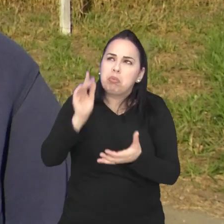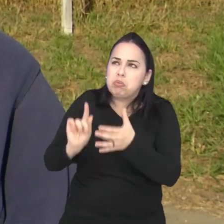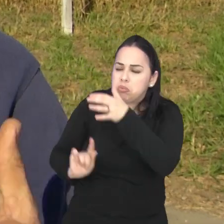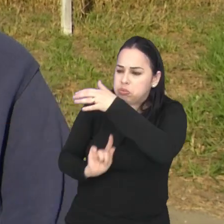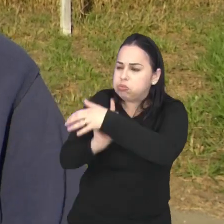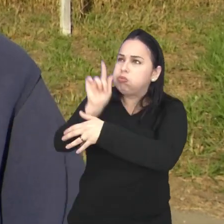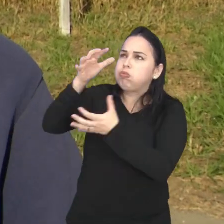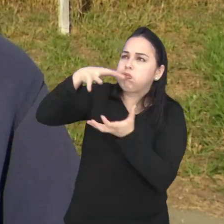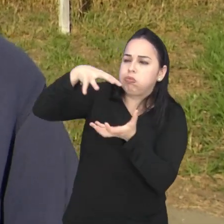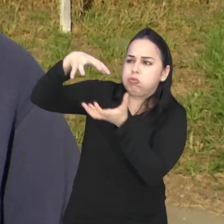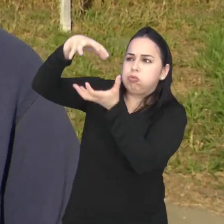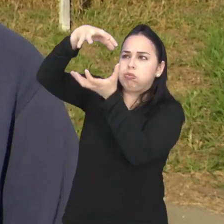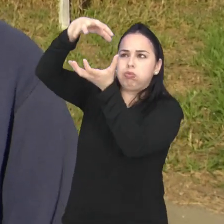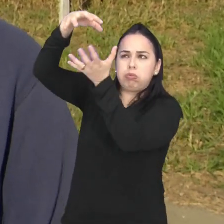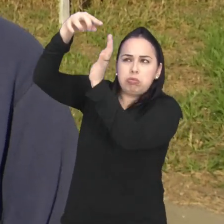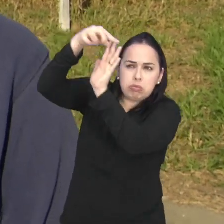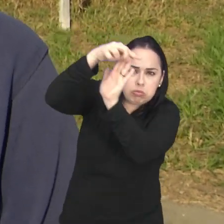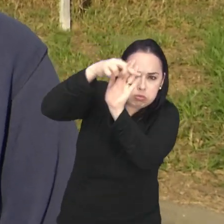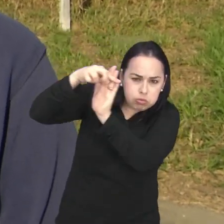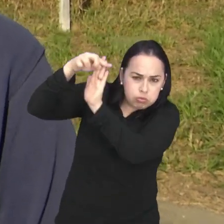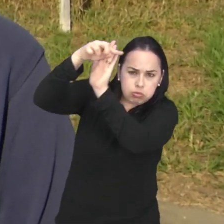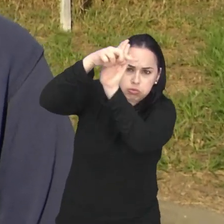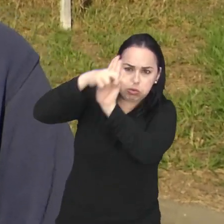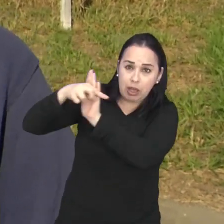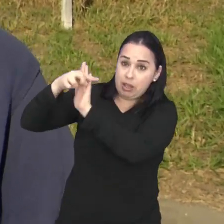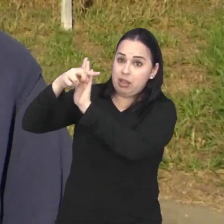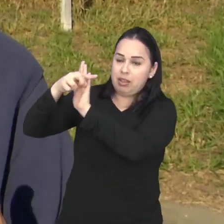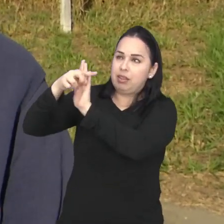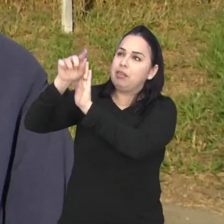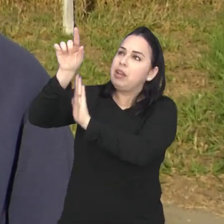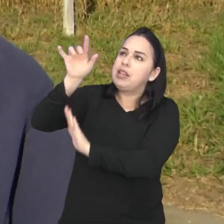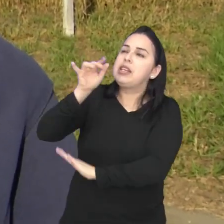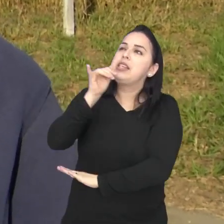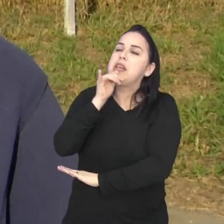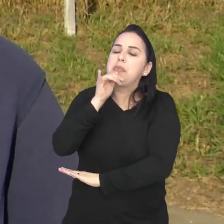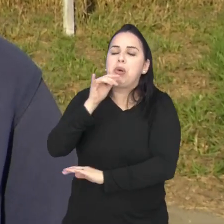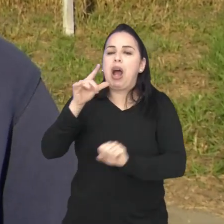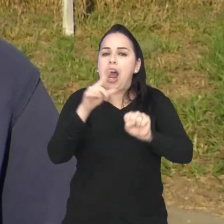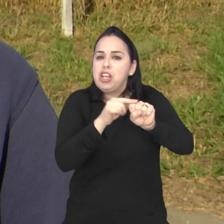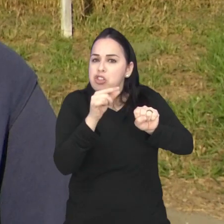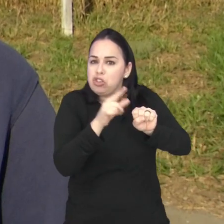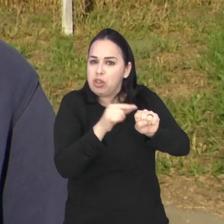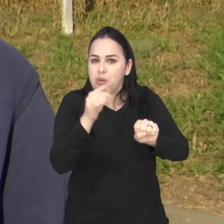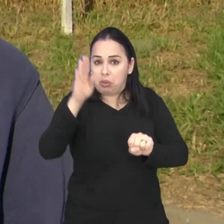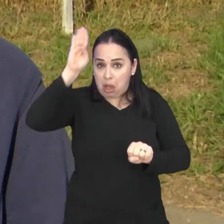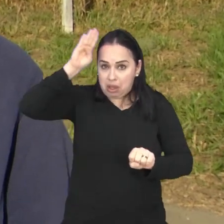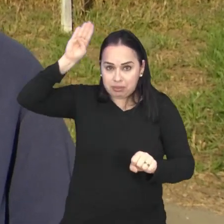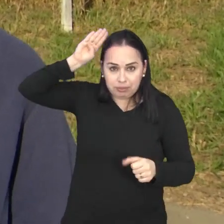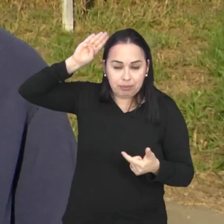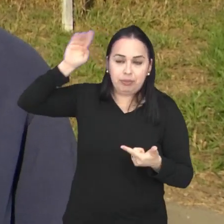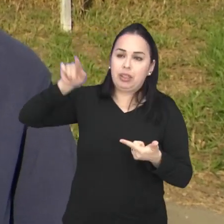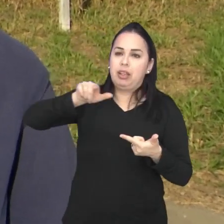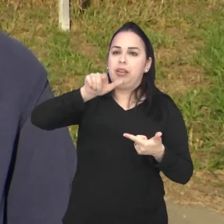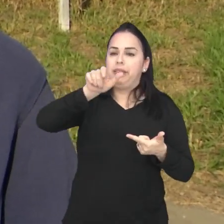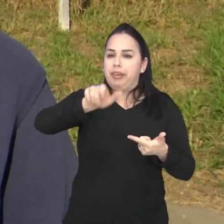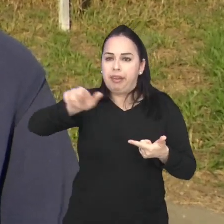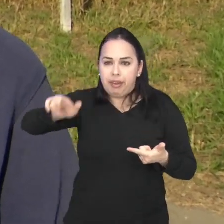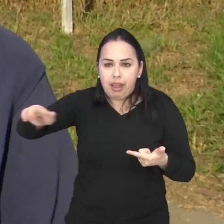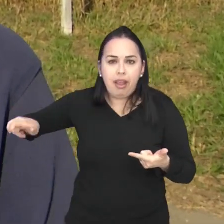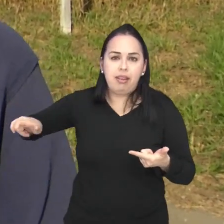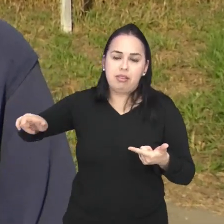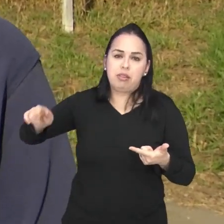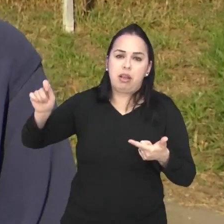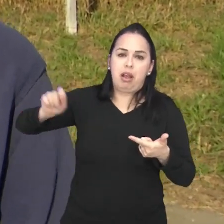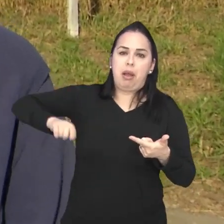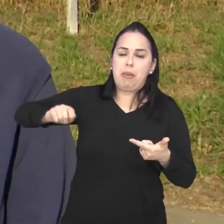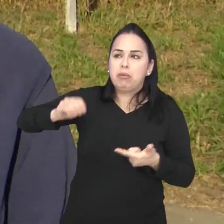um que vai fazer essa medição. Então, dá para publicar artigos científicos, dá para eles mesmos